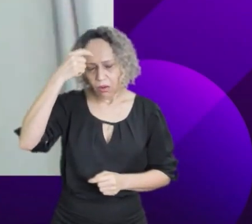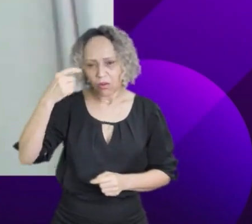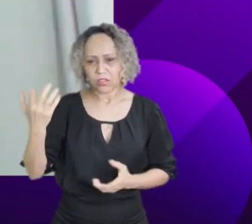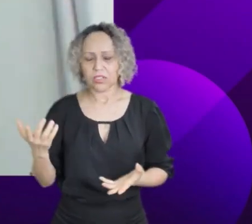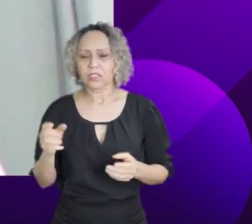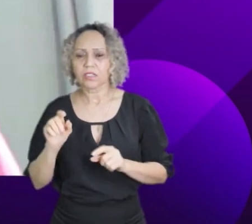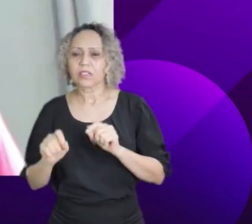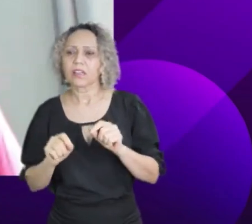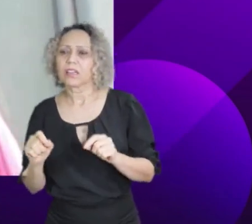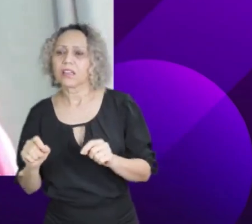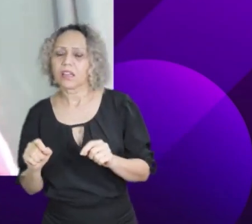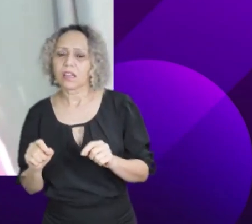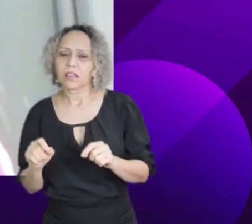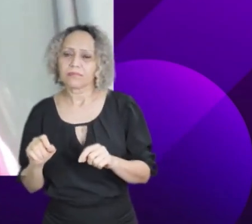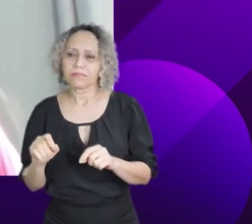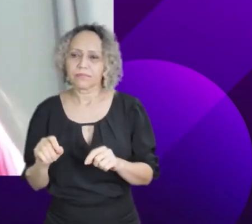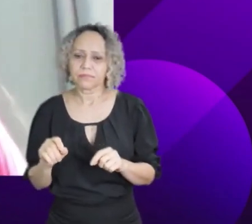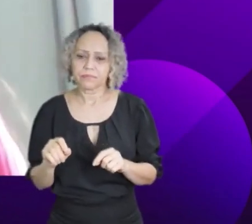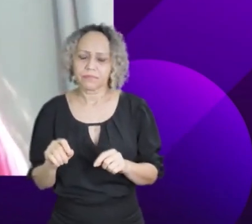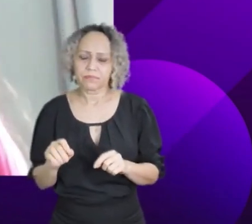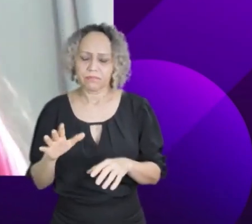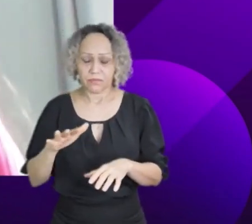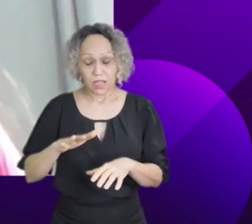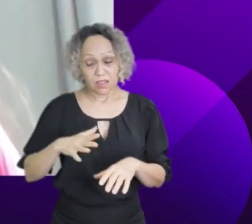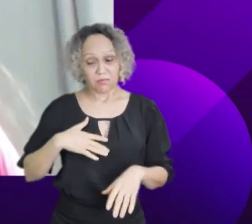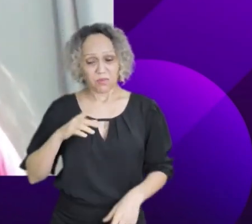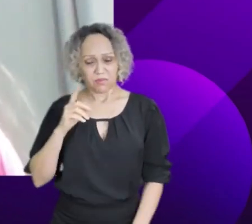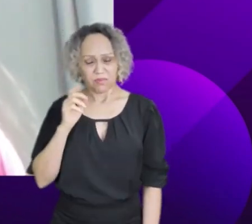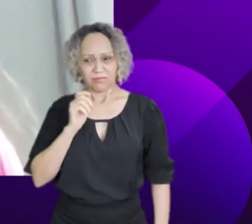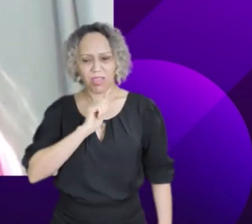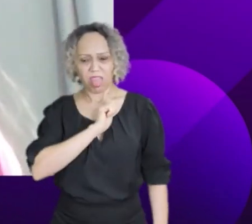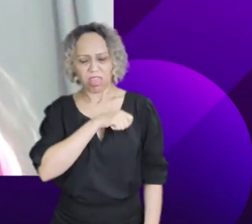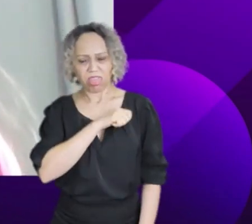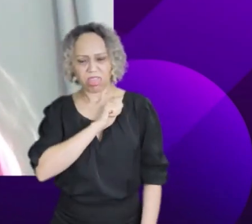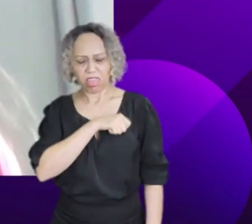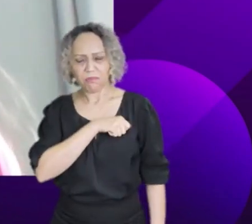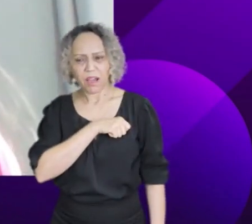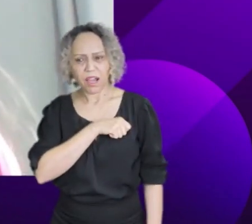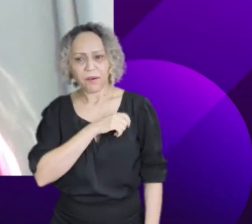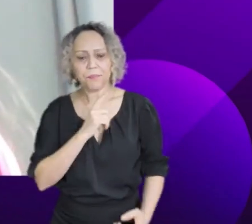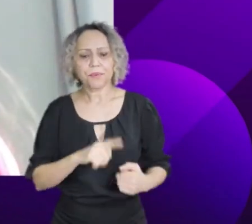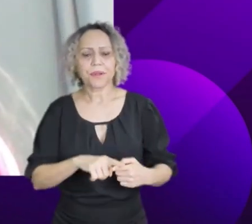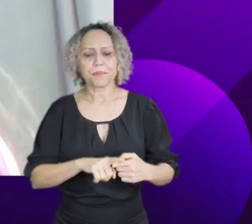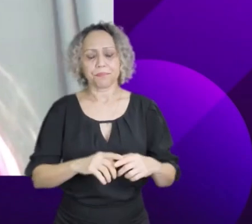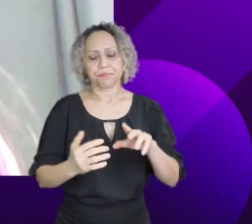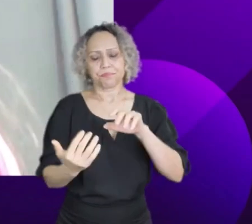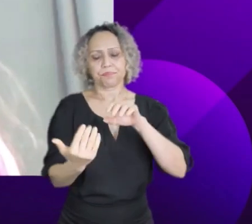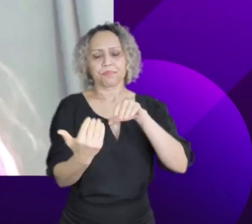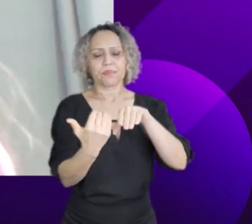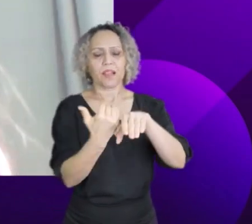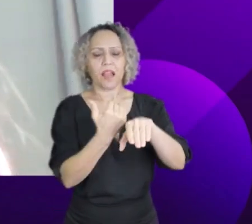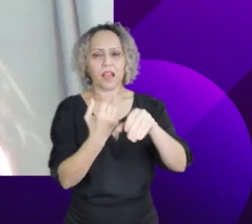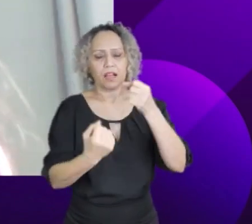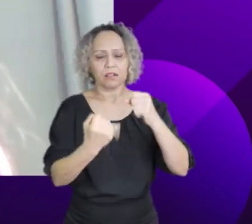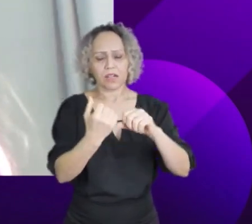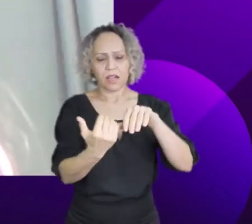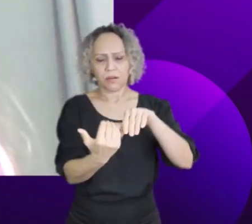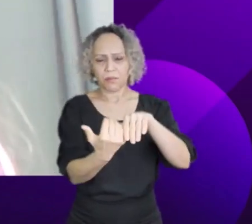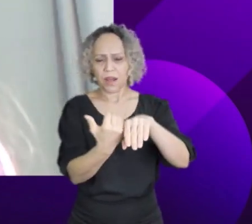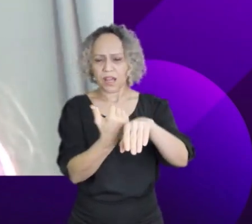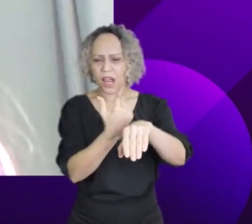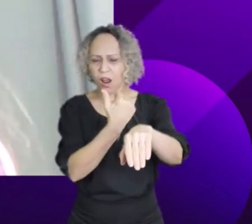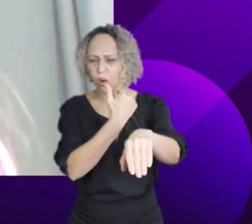espaço de uma forma perversa, ou seja, essa infraestrutura que deveria estar lá para prover a